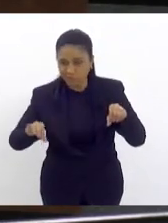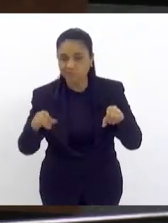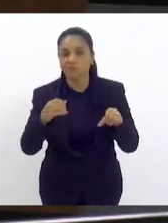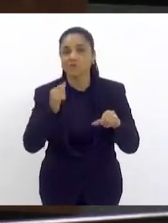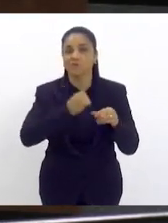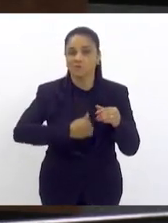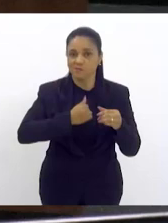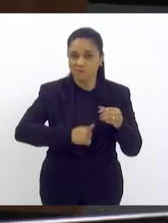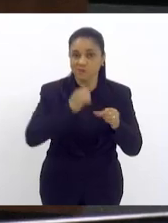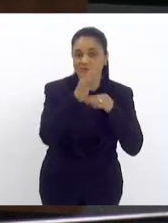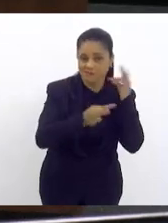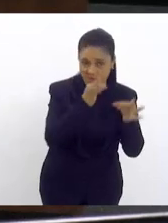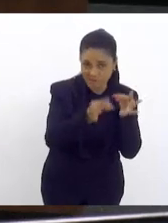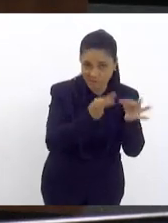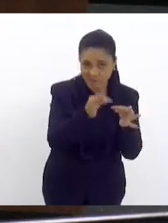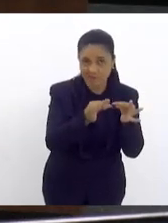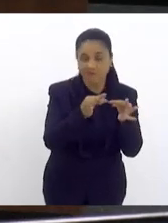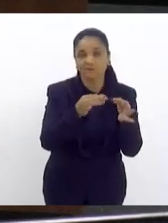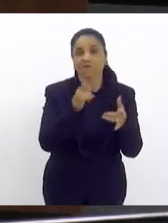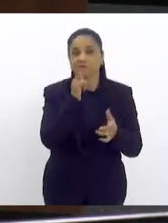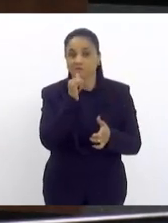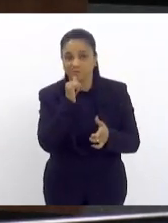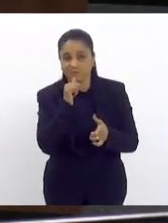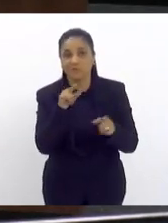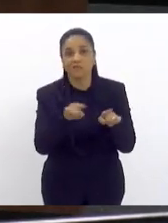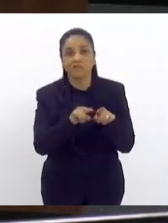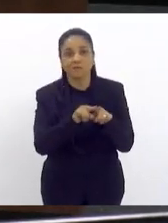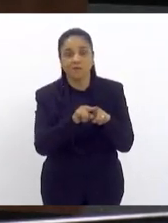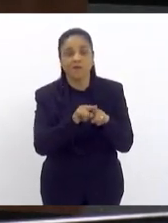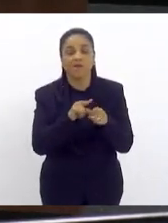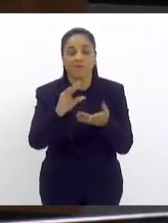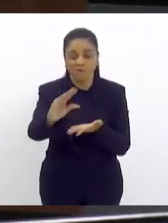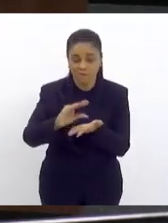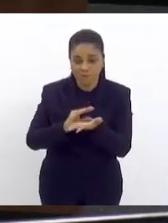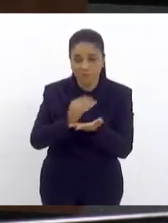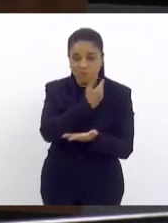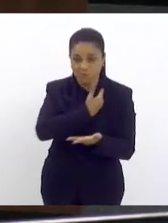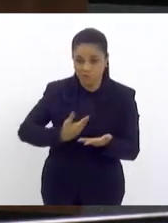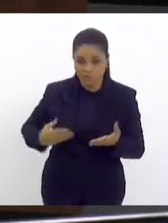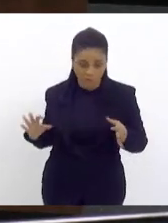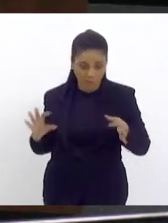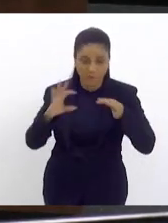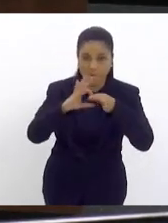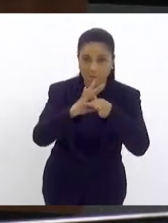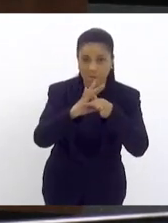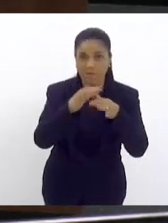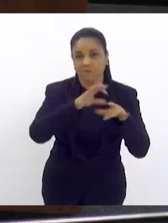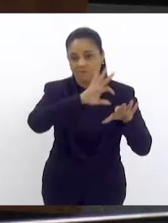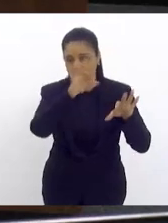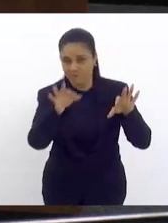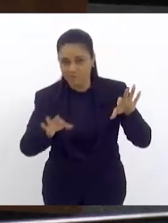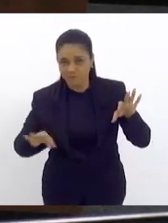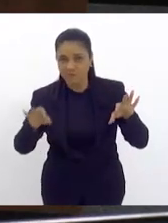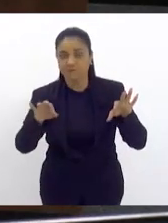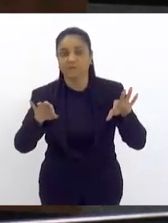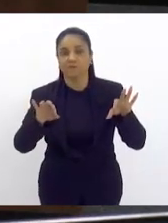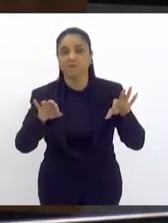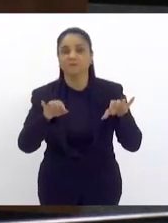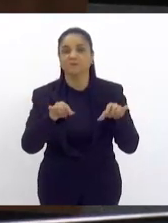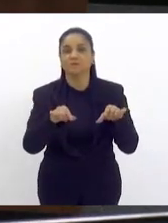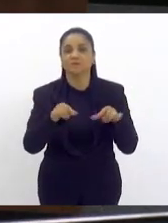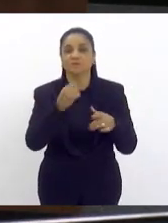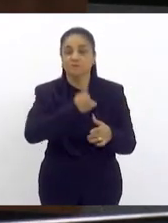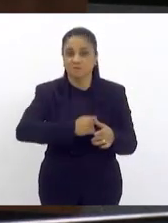necessidade nem a conivência de vinculação de recursos públicos do fundo Estadual de recursos hídricos para aplicação em